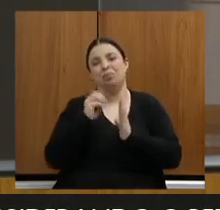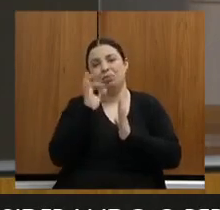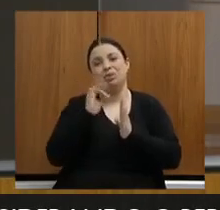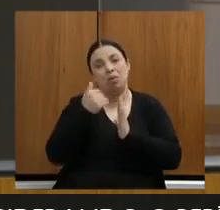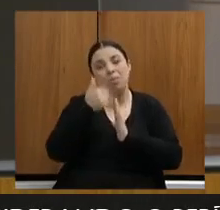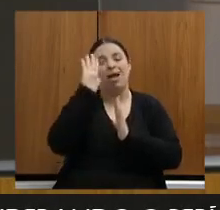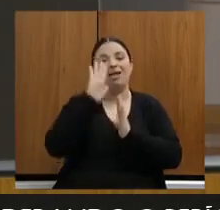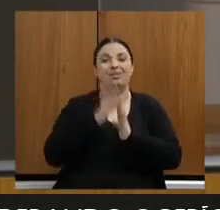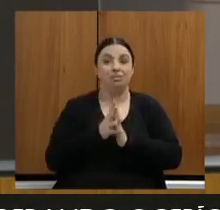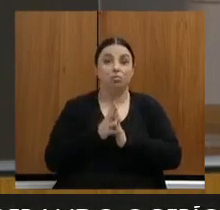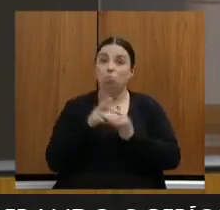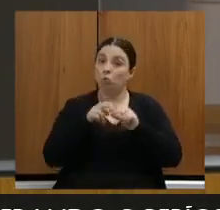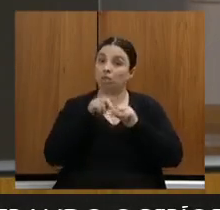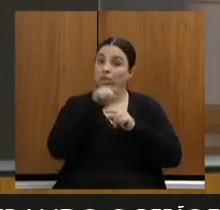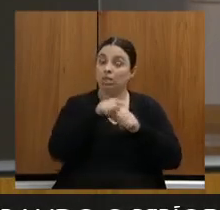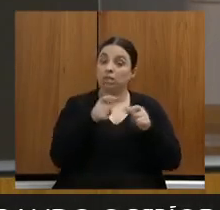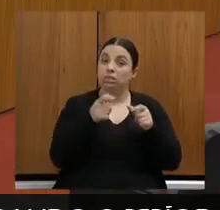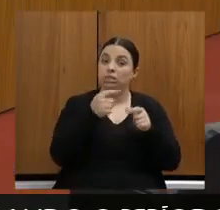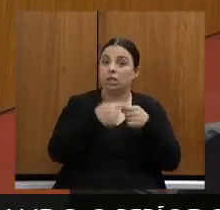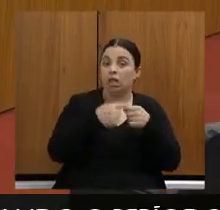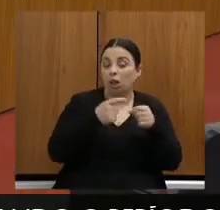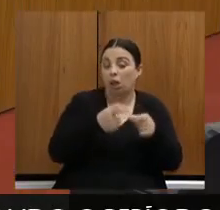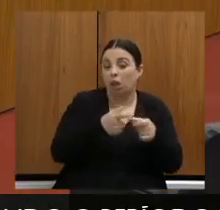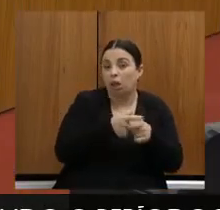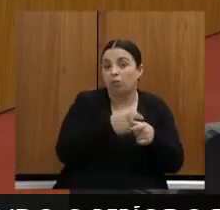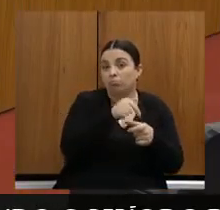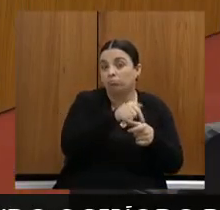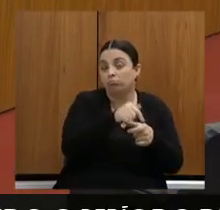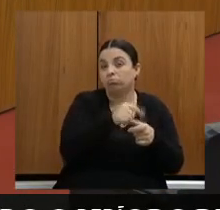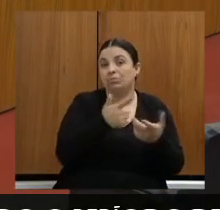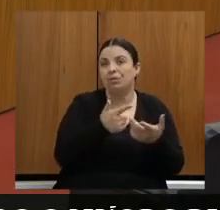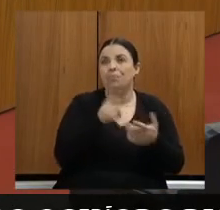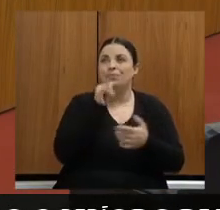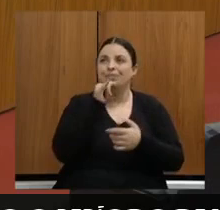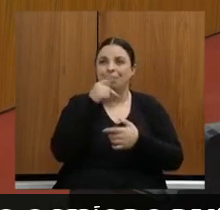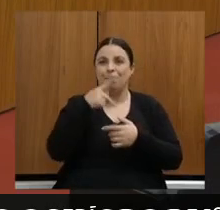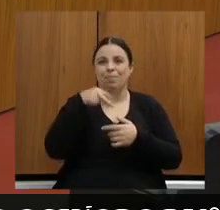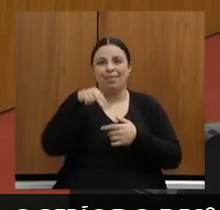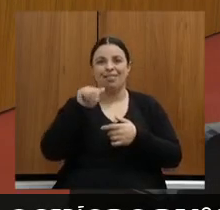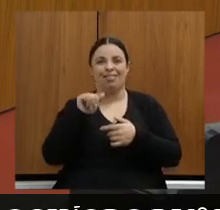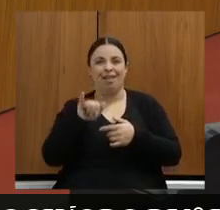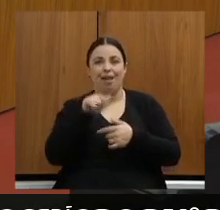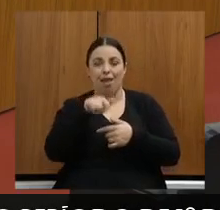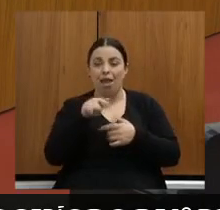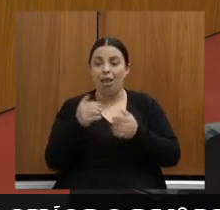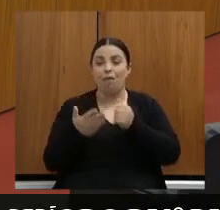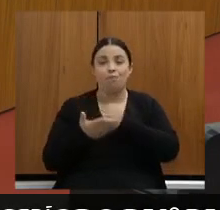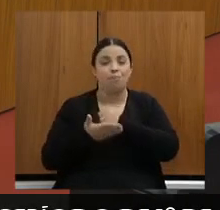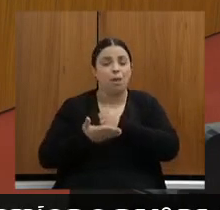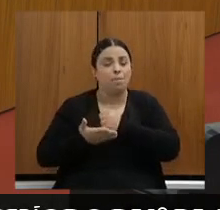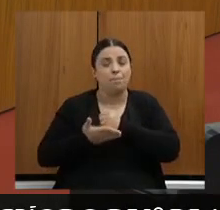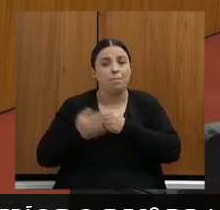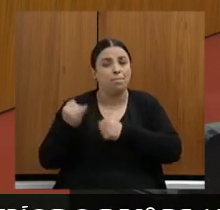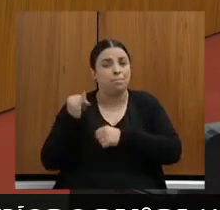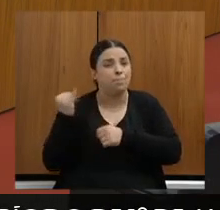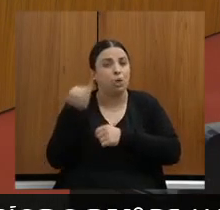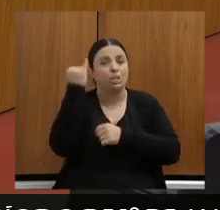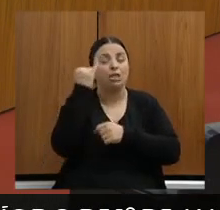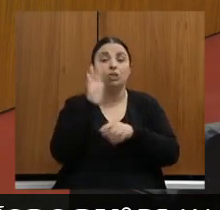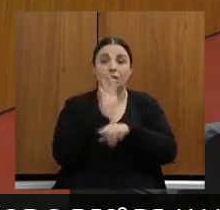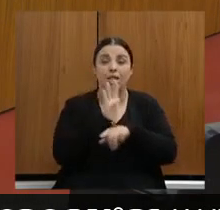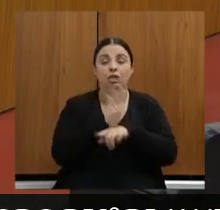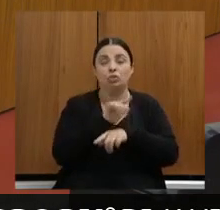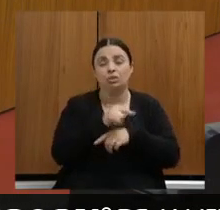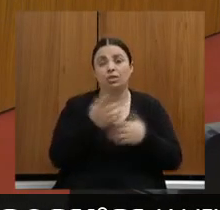nas pequenas cidades assim como foi operar que o programa de questão de alimentos o que na ele é fundamental ele ajuda muito essa essa coração tô aqui eu tô